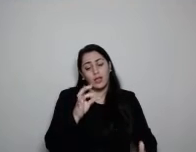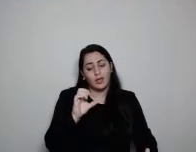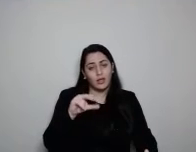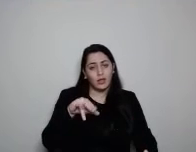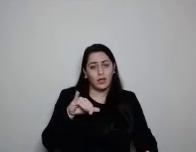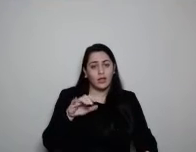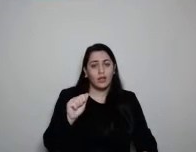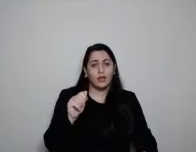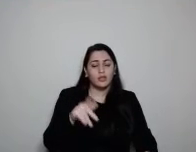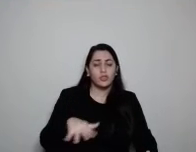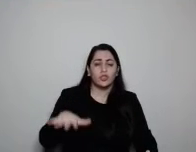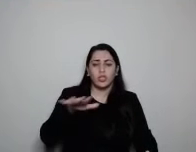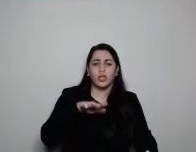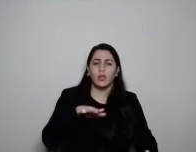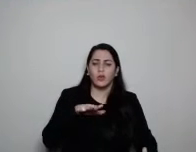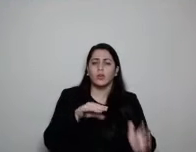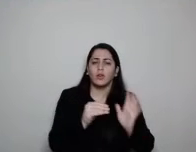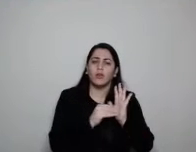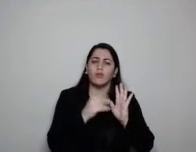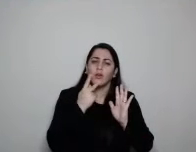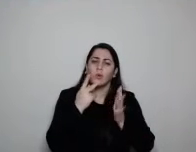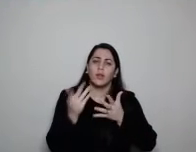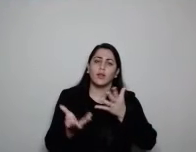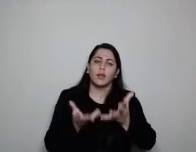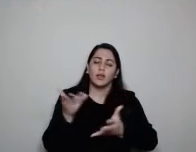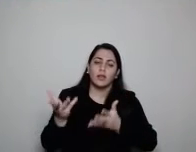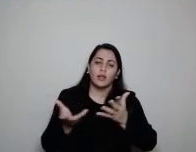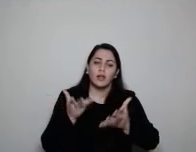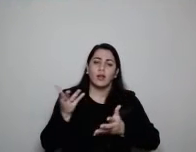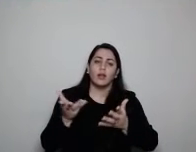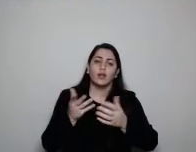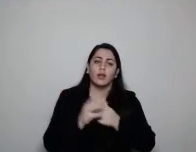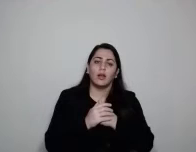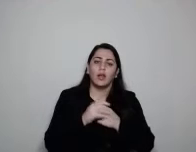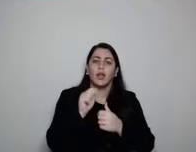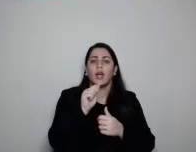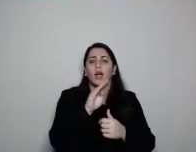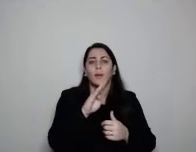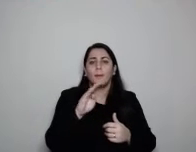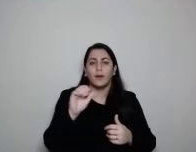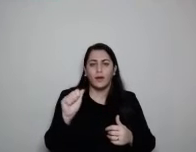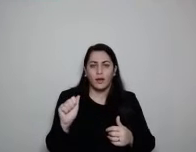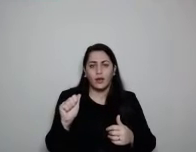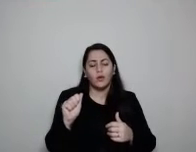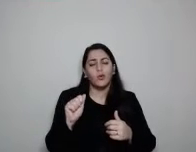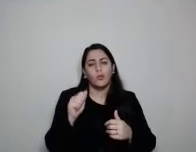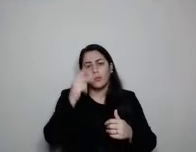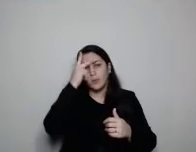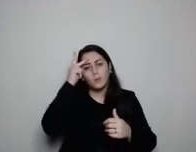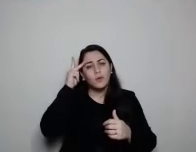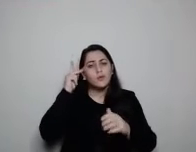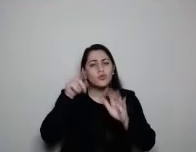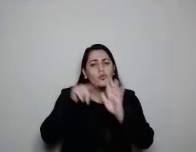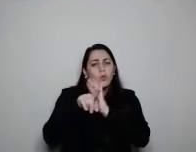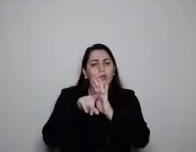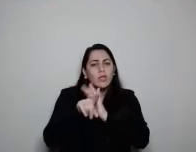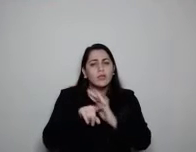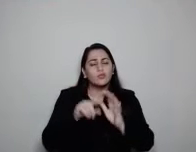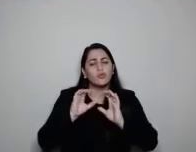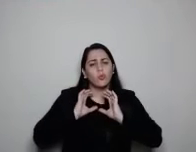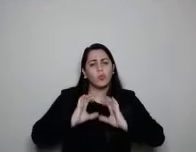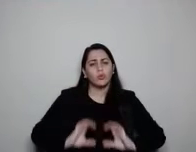ele diz assim, tratamento pelo método ABA, com analista de comportamento. Aí alguma dessas terapias está inserida